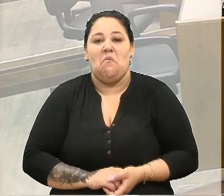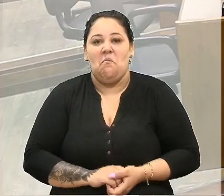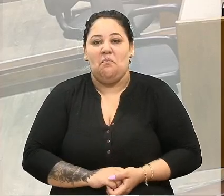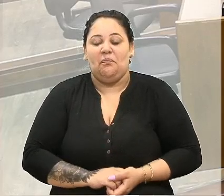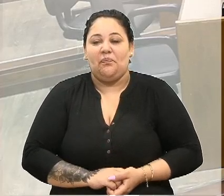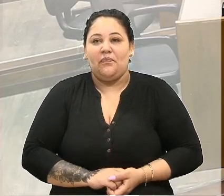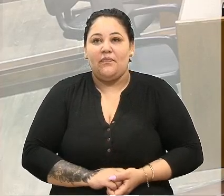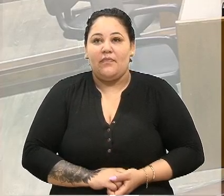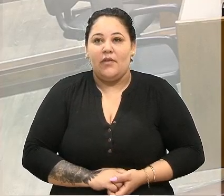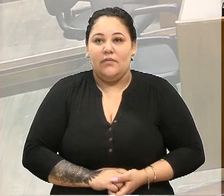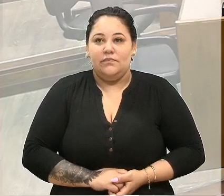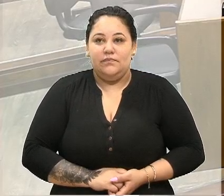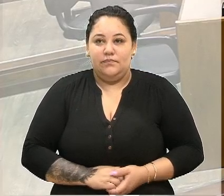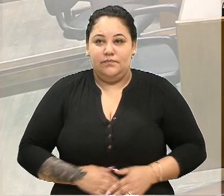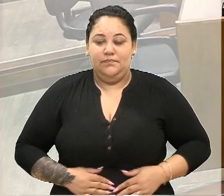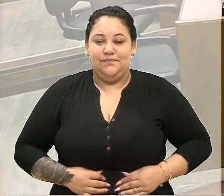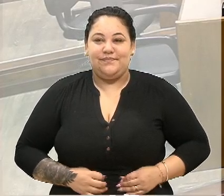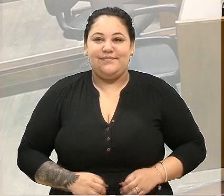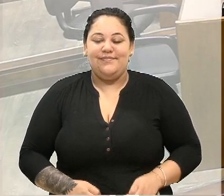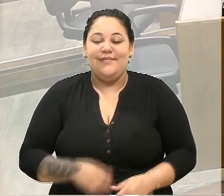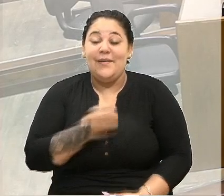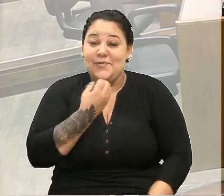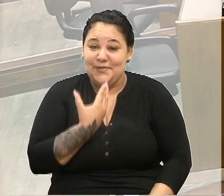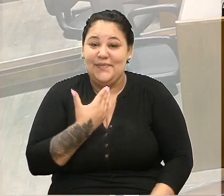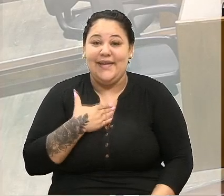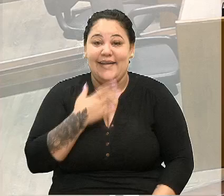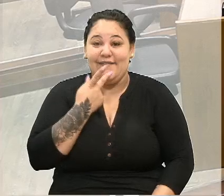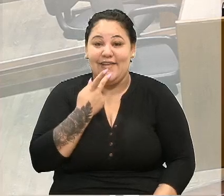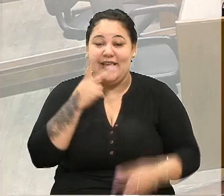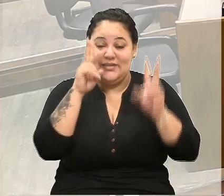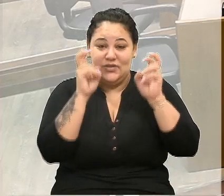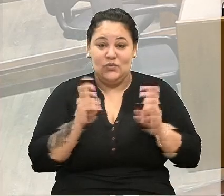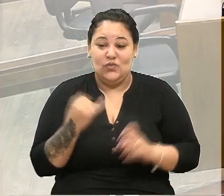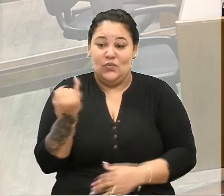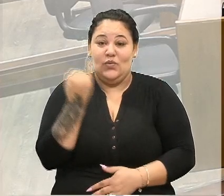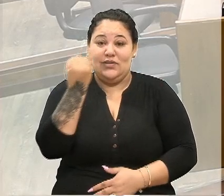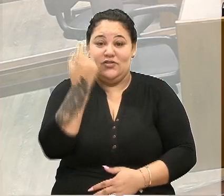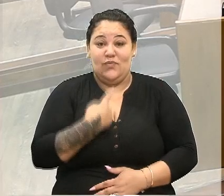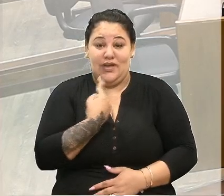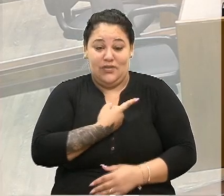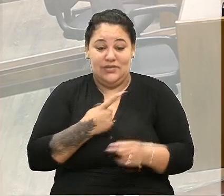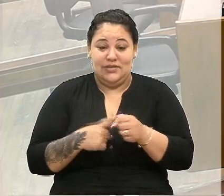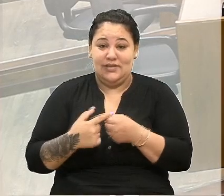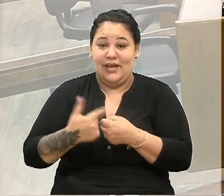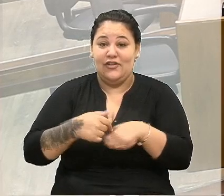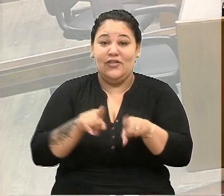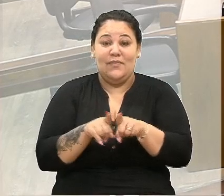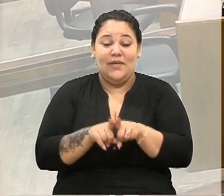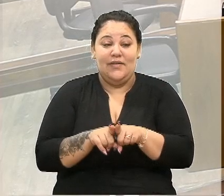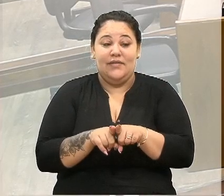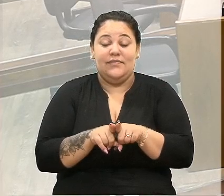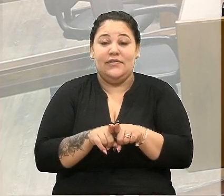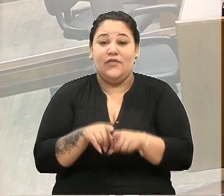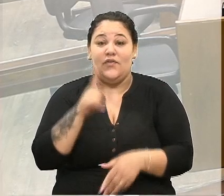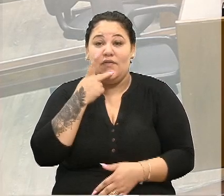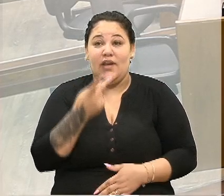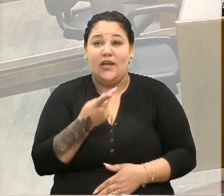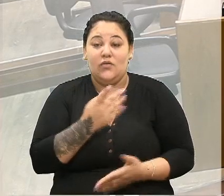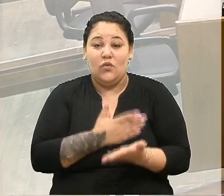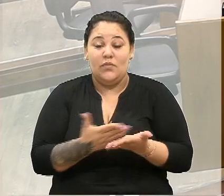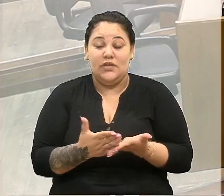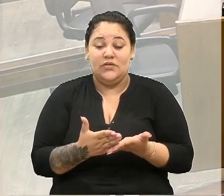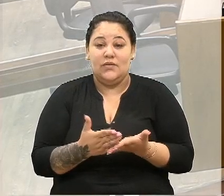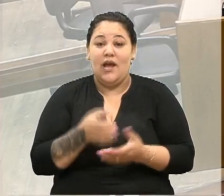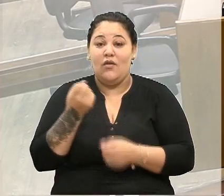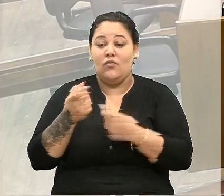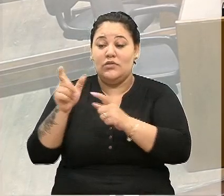Não, muito bem, vereador, para trazer esse tema importante aqui para a nossa cidade. E vou me ater ao início da sua fala, que disse para aquelas pessoas